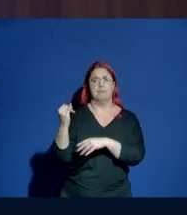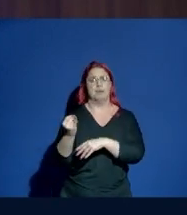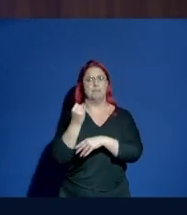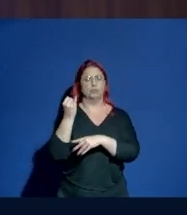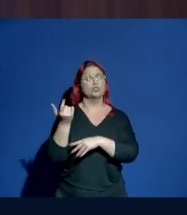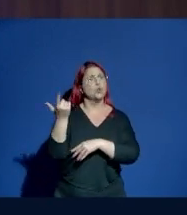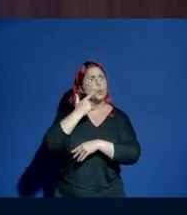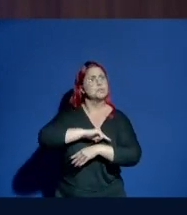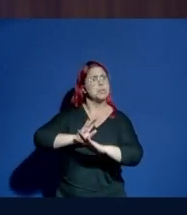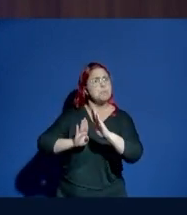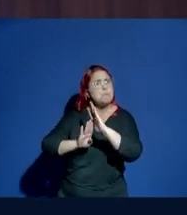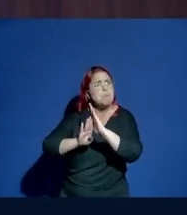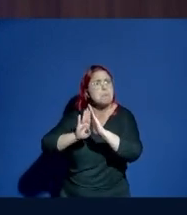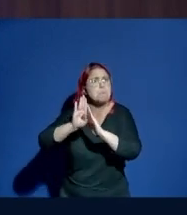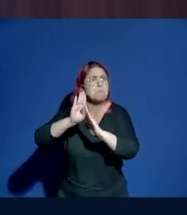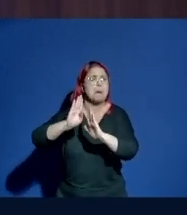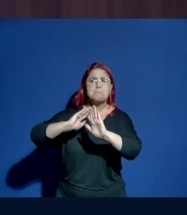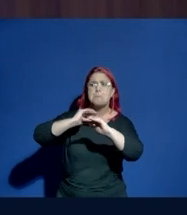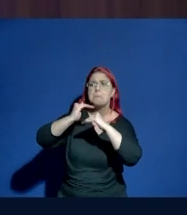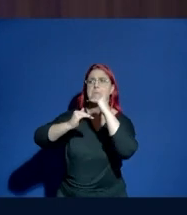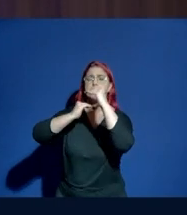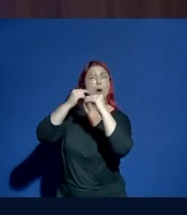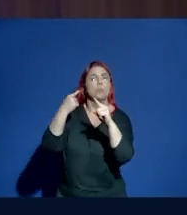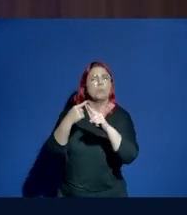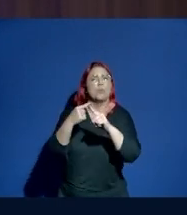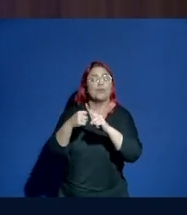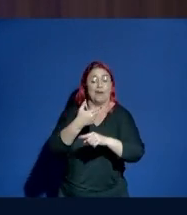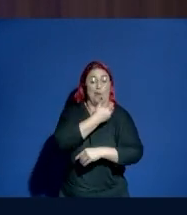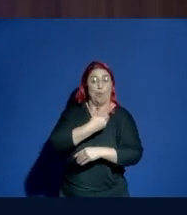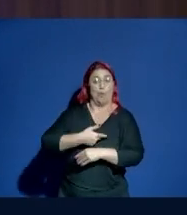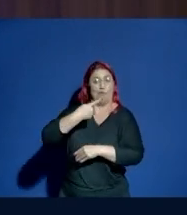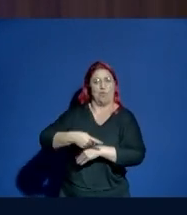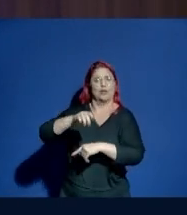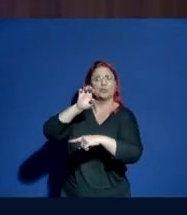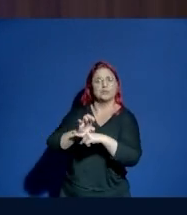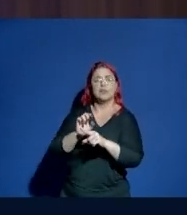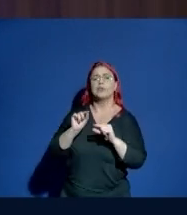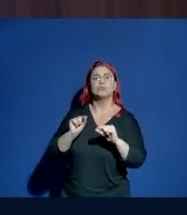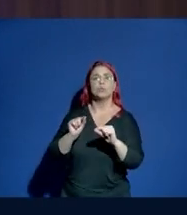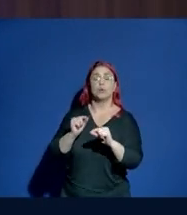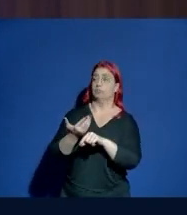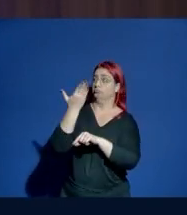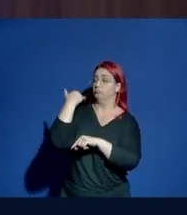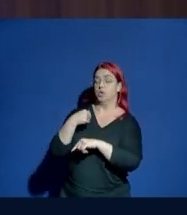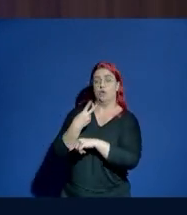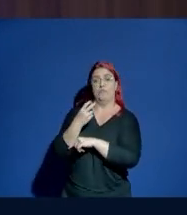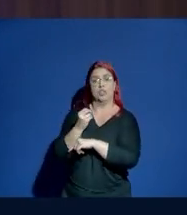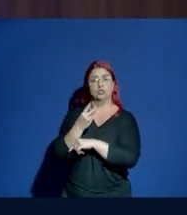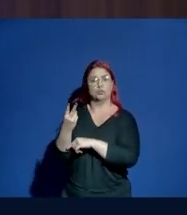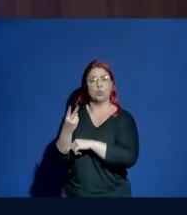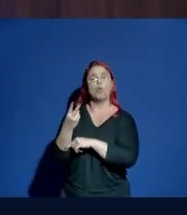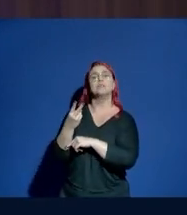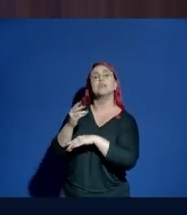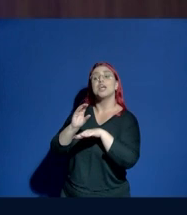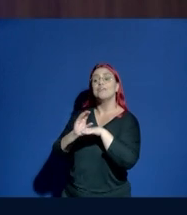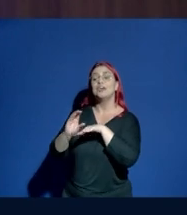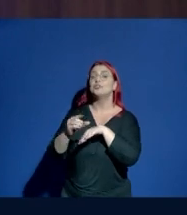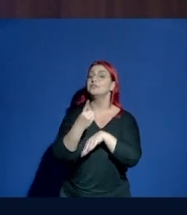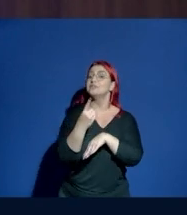avançar estamos avançando muito porque o governo do estado Hoje ele terminou o ano de 2022 investindo